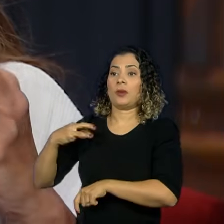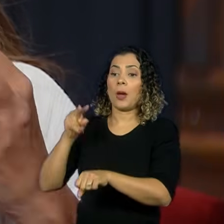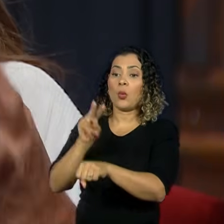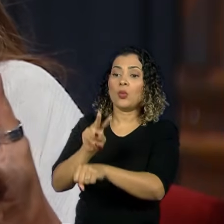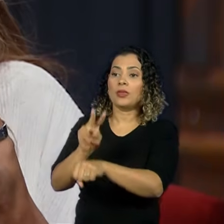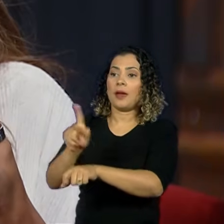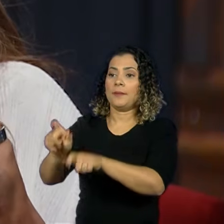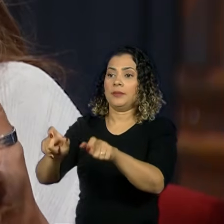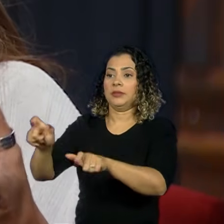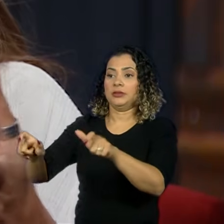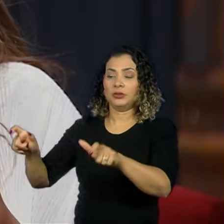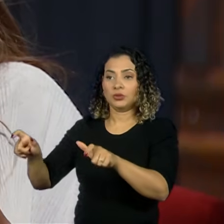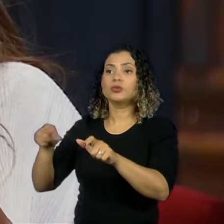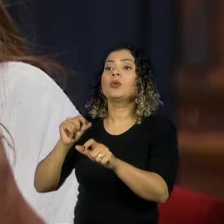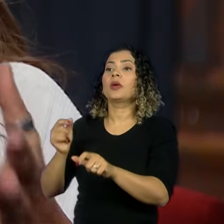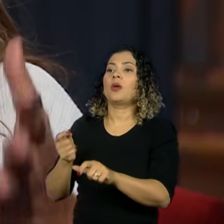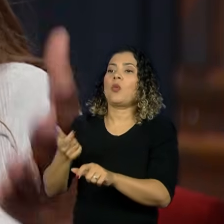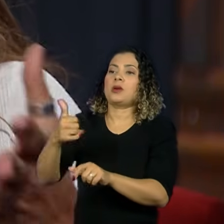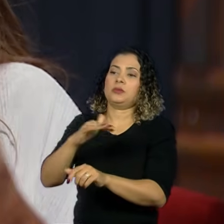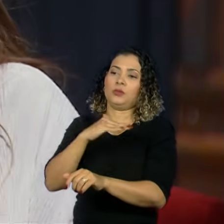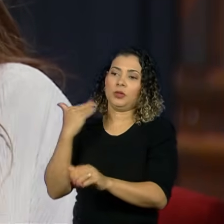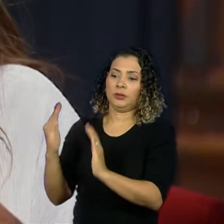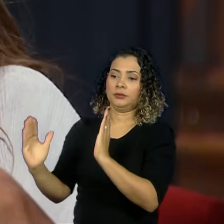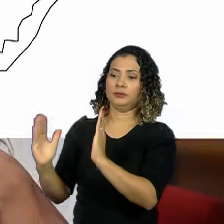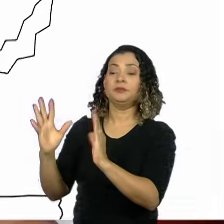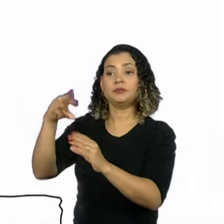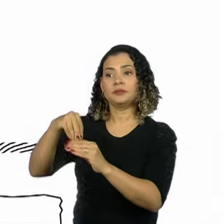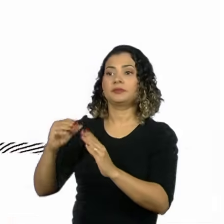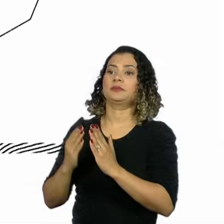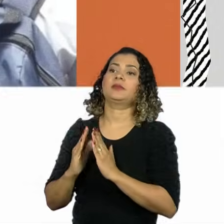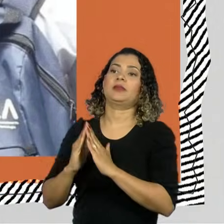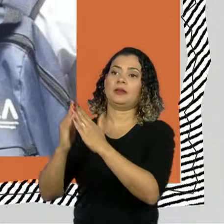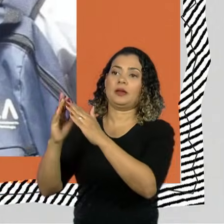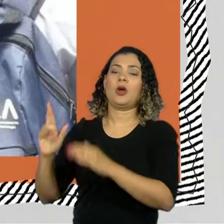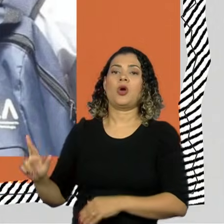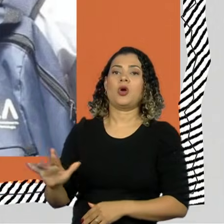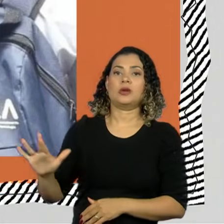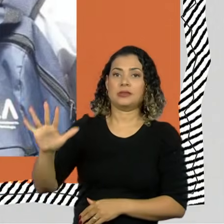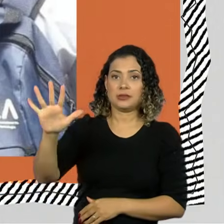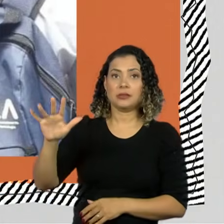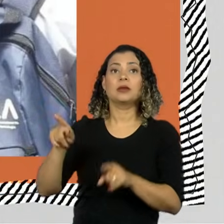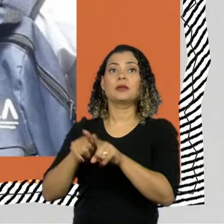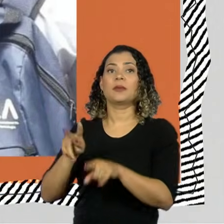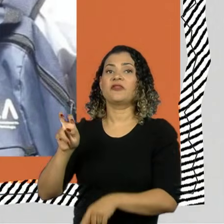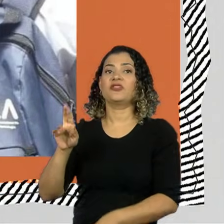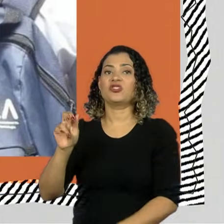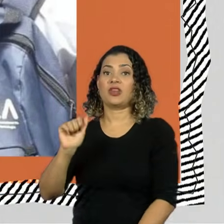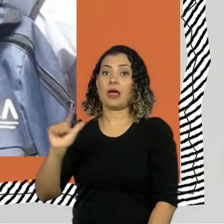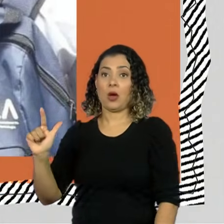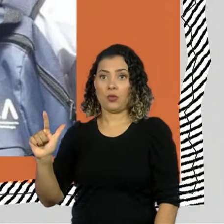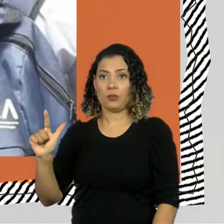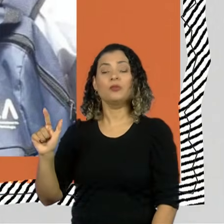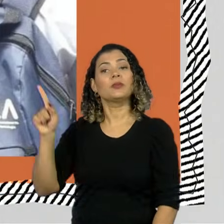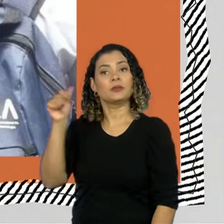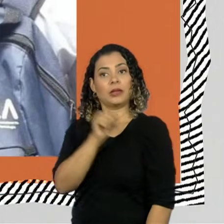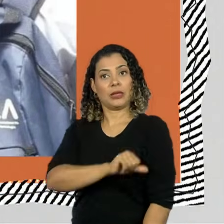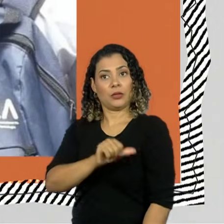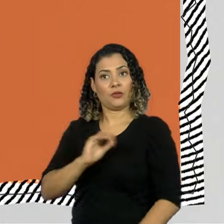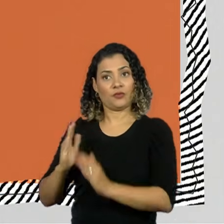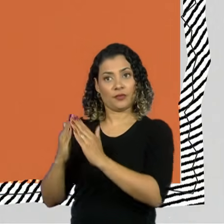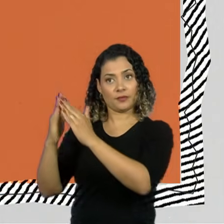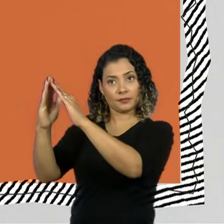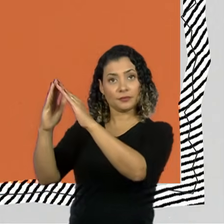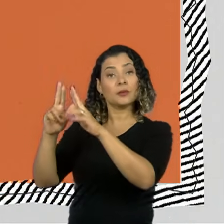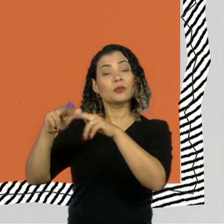cuidarem de pessoas em final de vida dentro das comunidades, na Rocinha e no Vidigal. Esse trabalho, ele